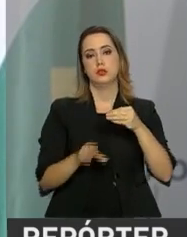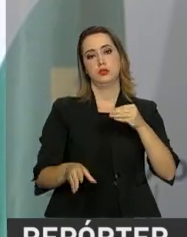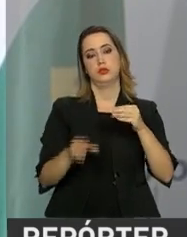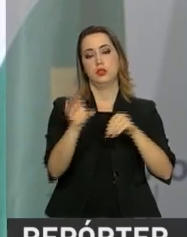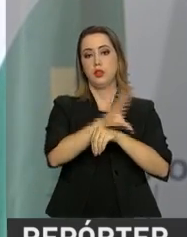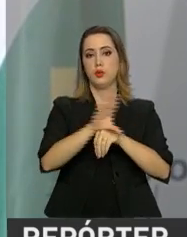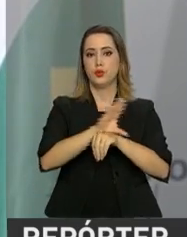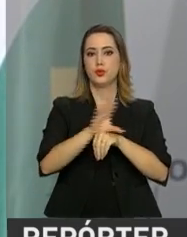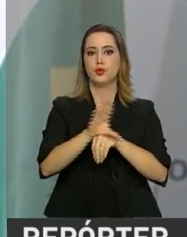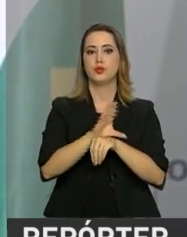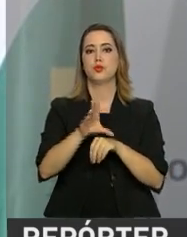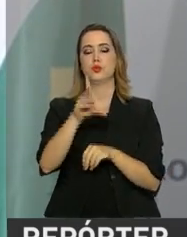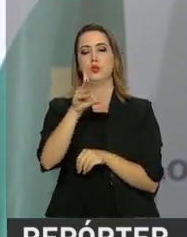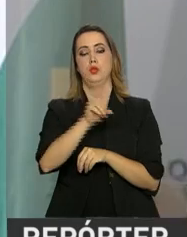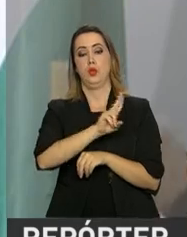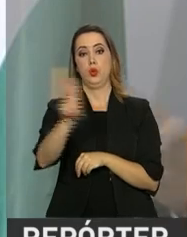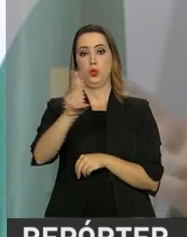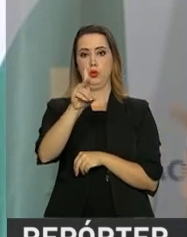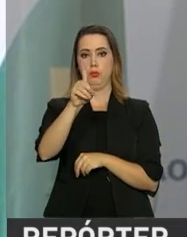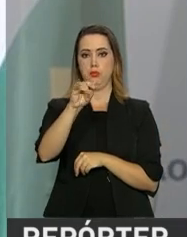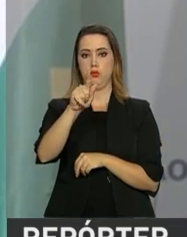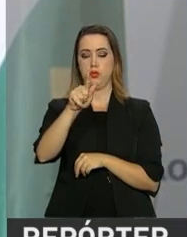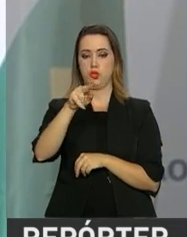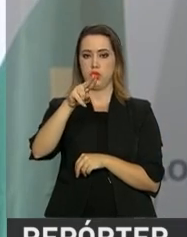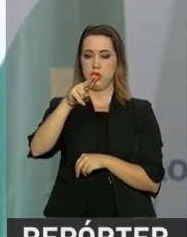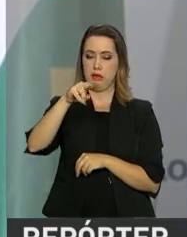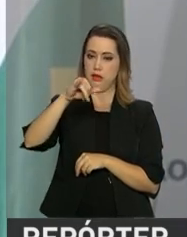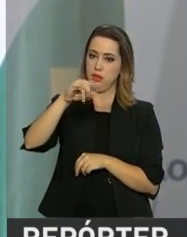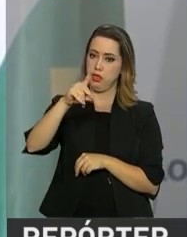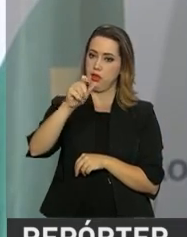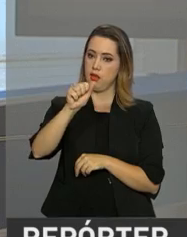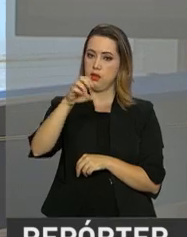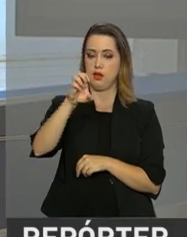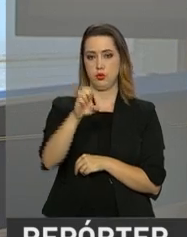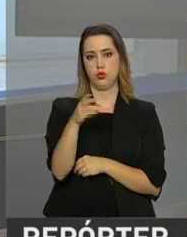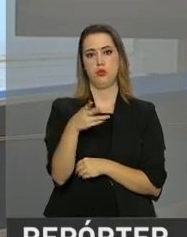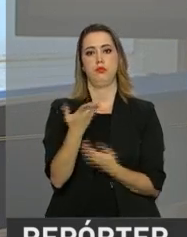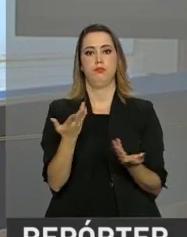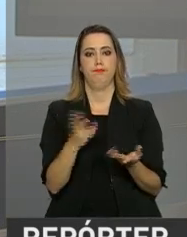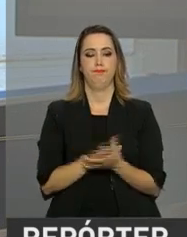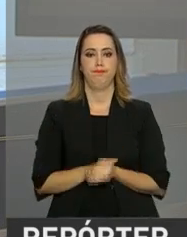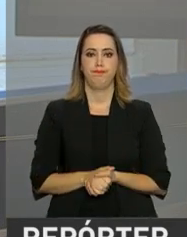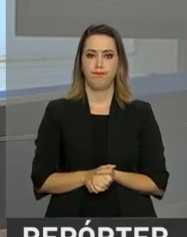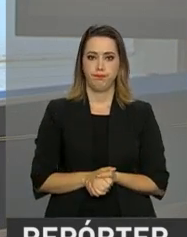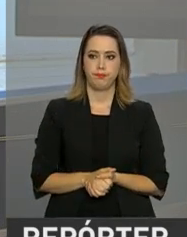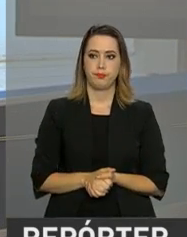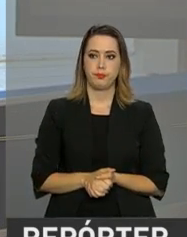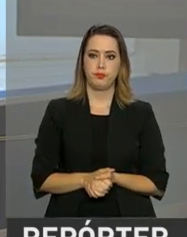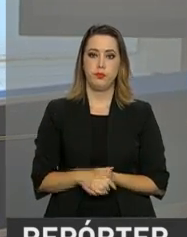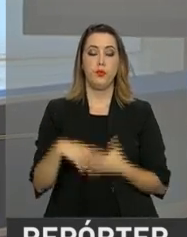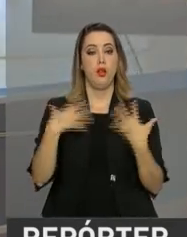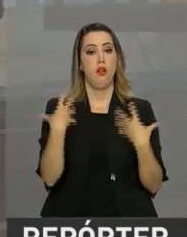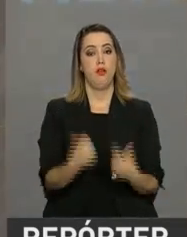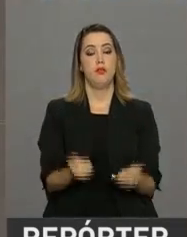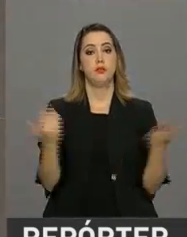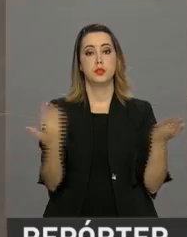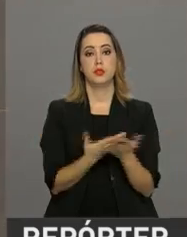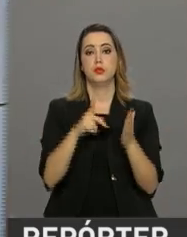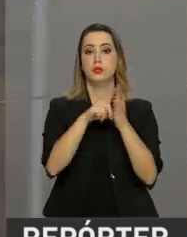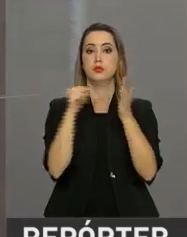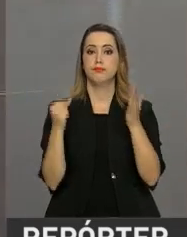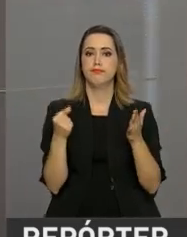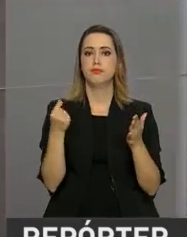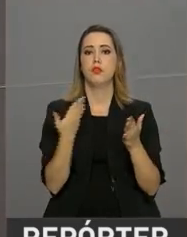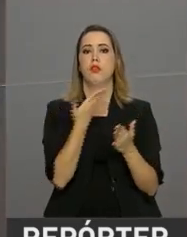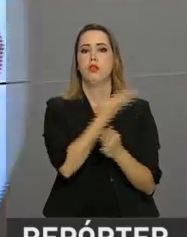dignidade humana né Este é um dos fundamentos da conção brasileira e agora vamos ao vivo ao Palácio do Planalto saber as